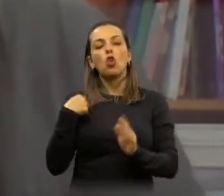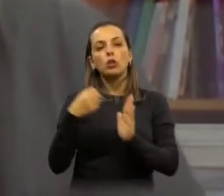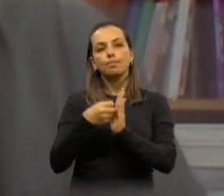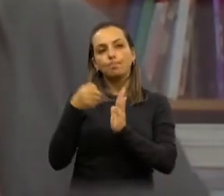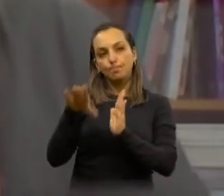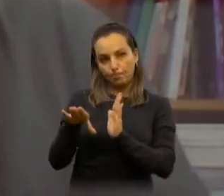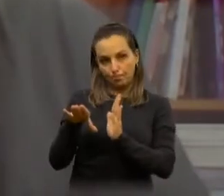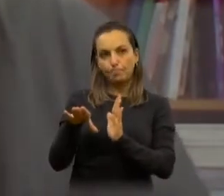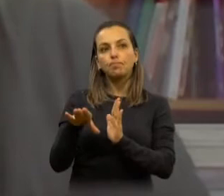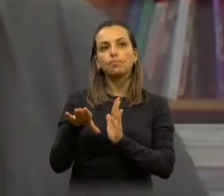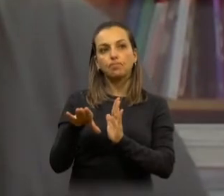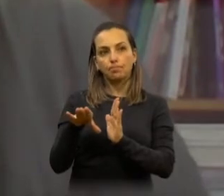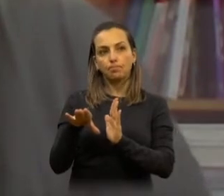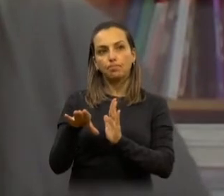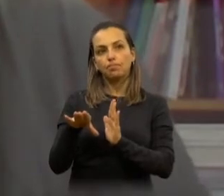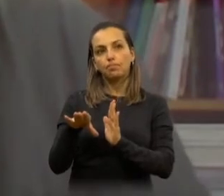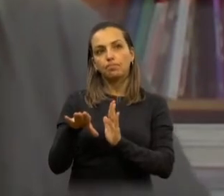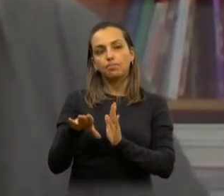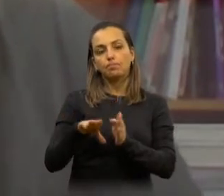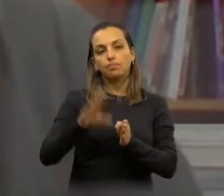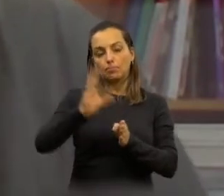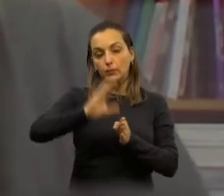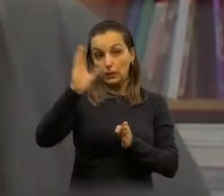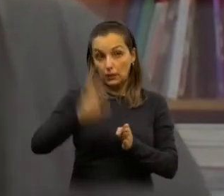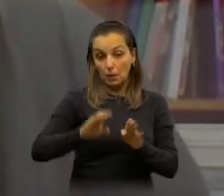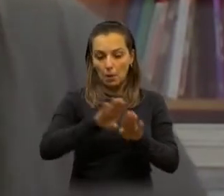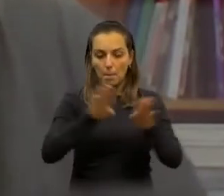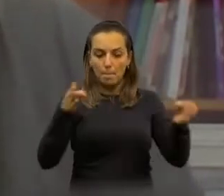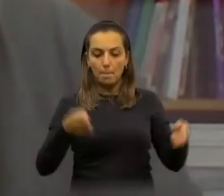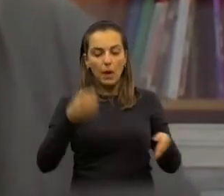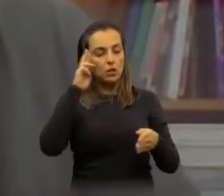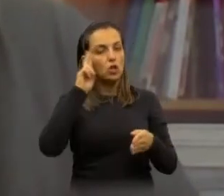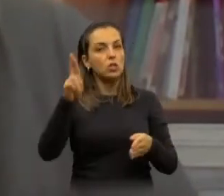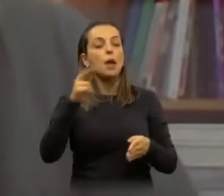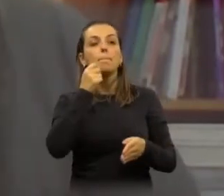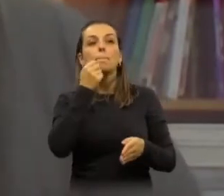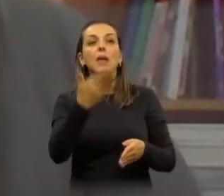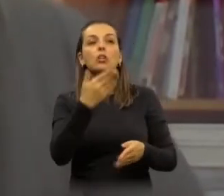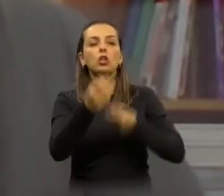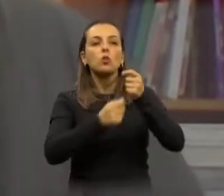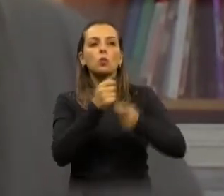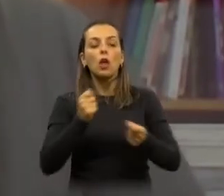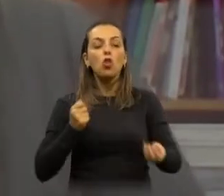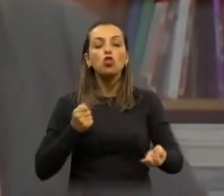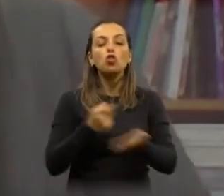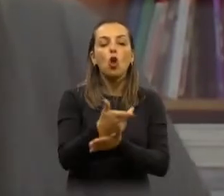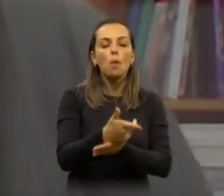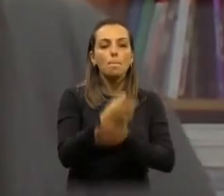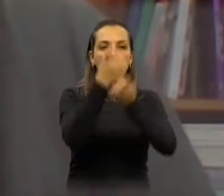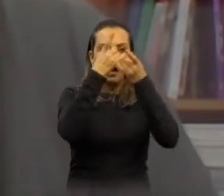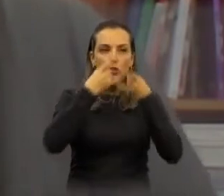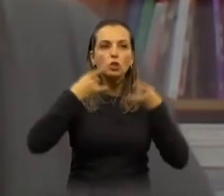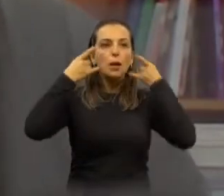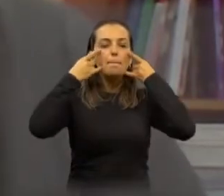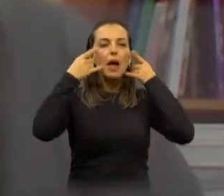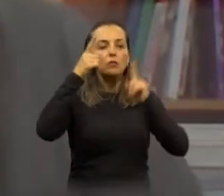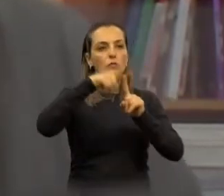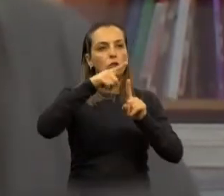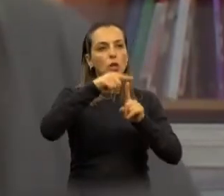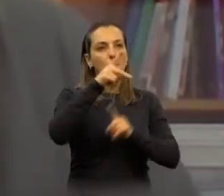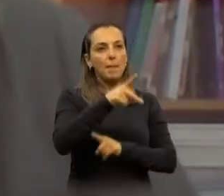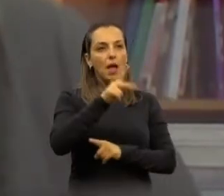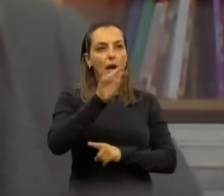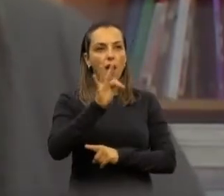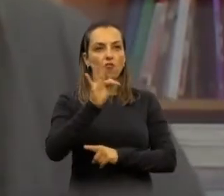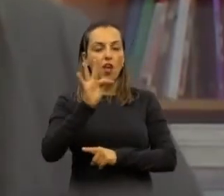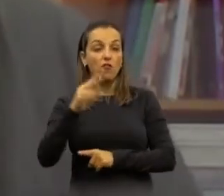indicação para a presidência da casa, para a mesa aqui da Câmara, solicitando a compra de máscaras PFF2 para todos os funcionários. A gente